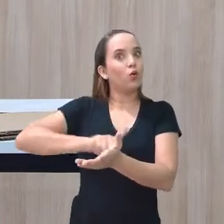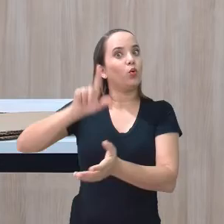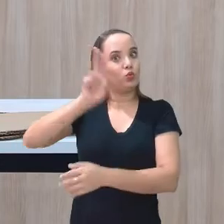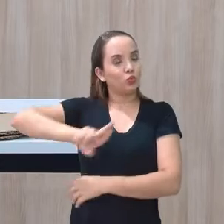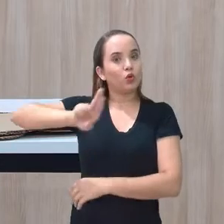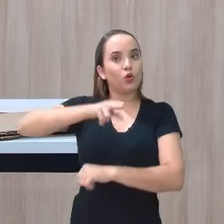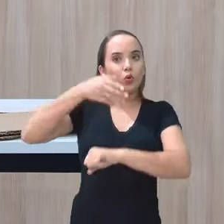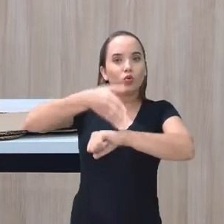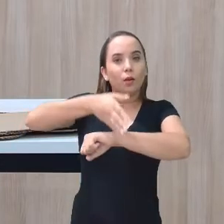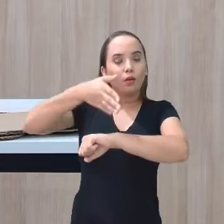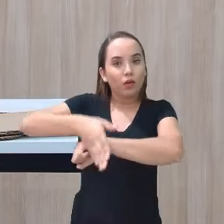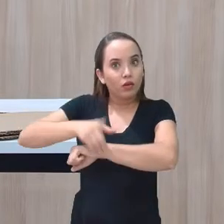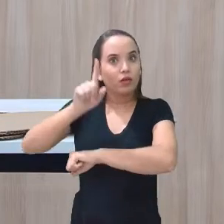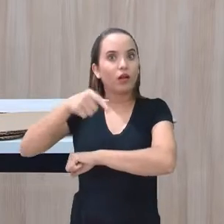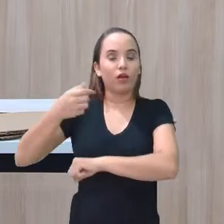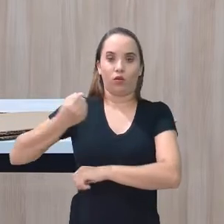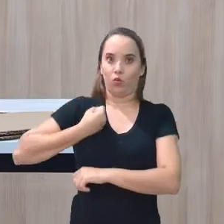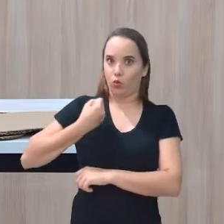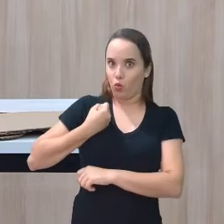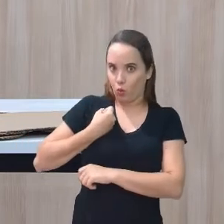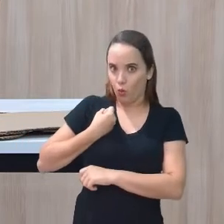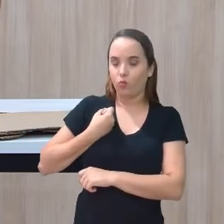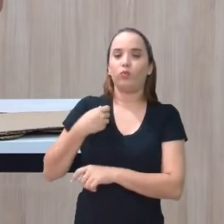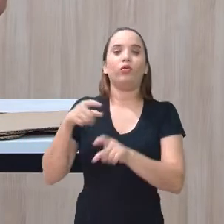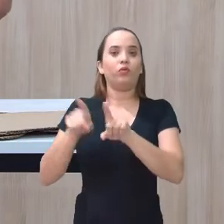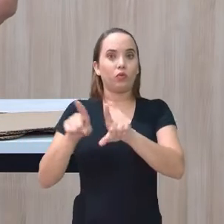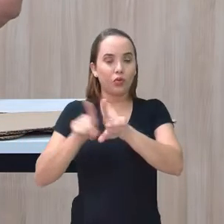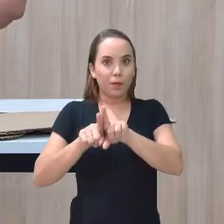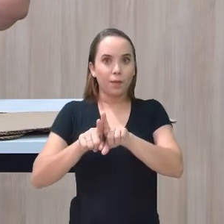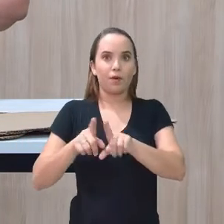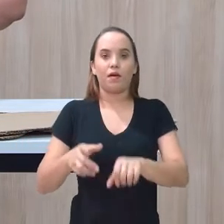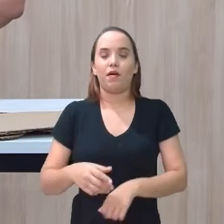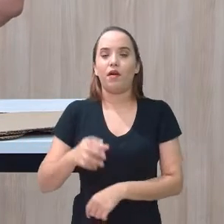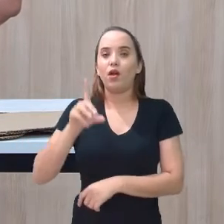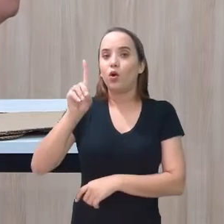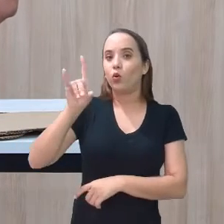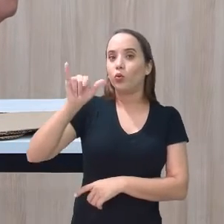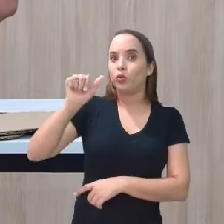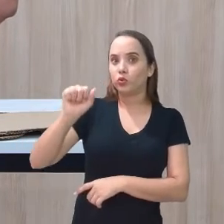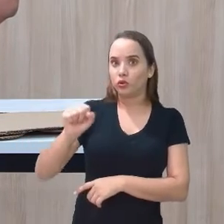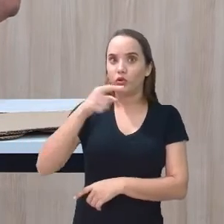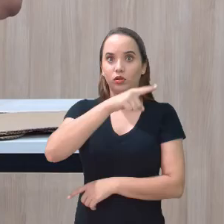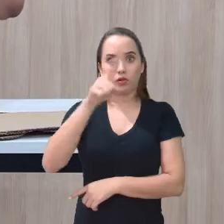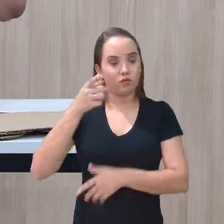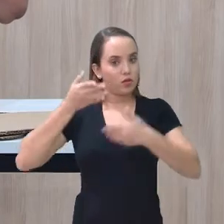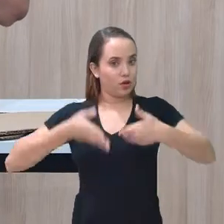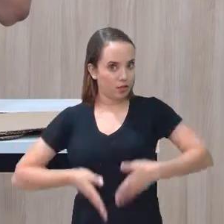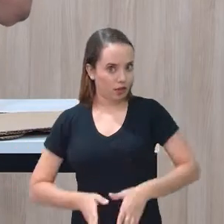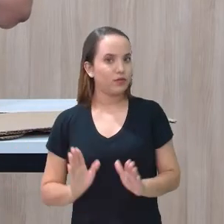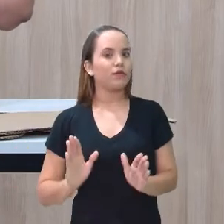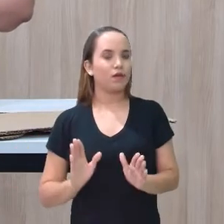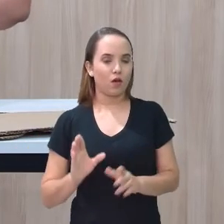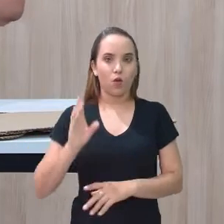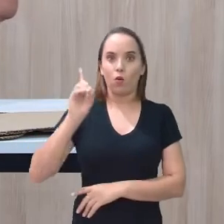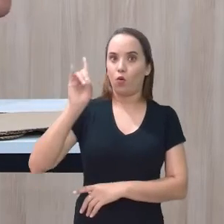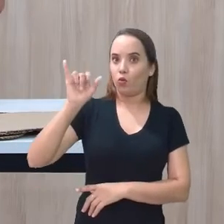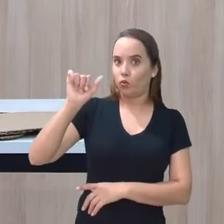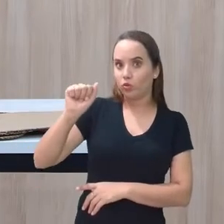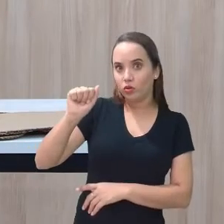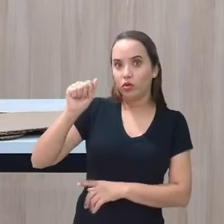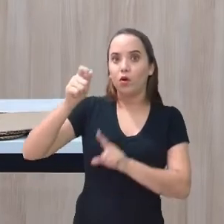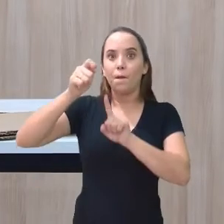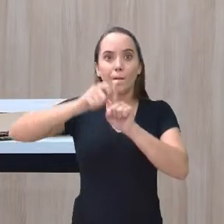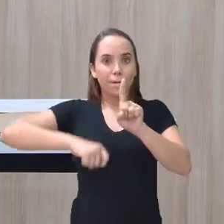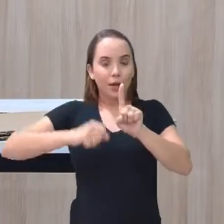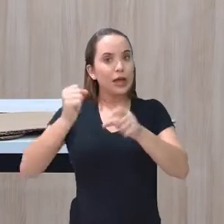aí com o número da matrícula e com a data de nascimento de vocês, dia, mês e